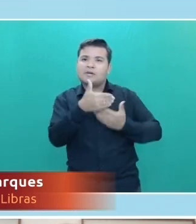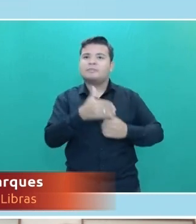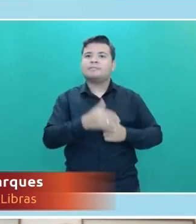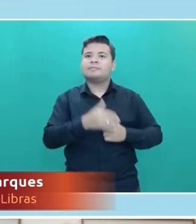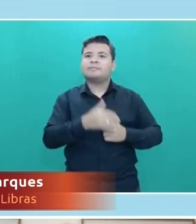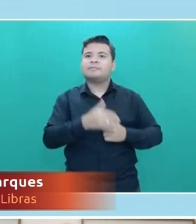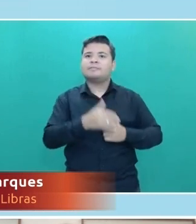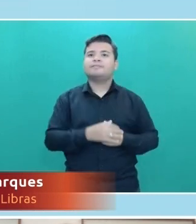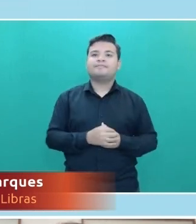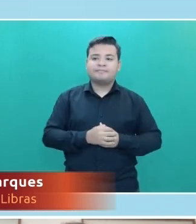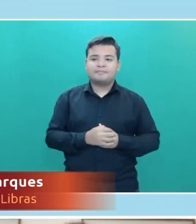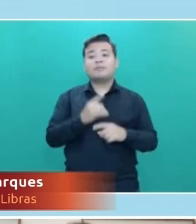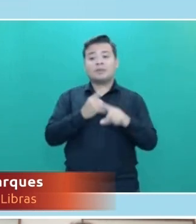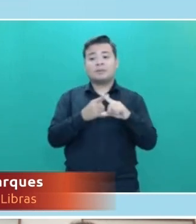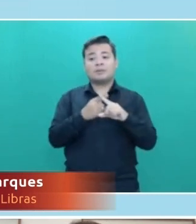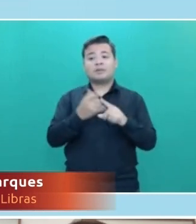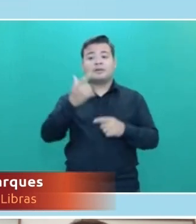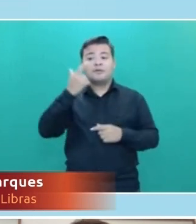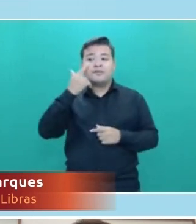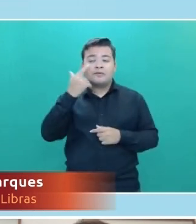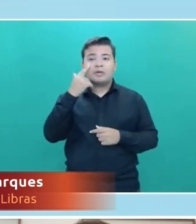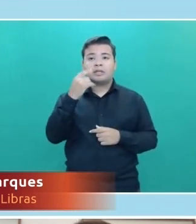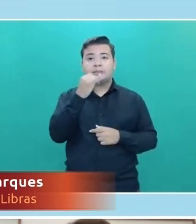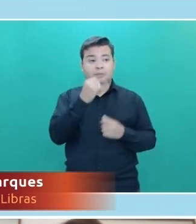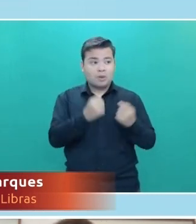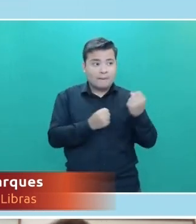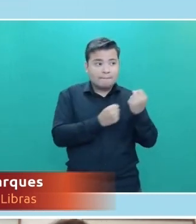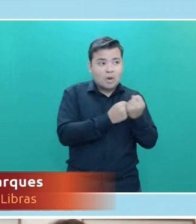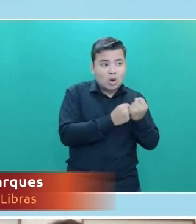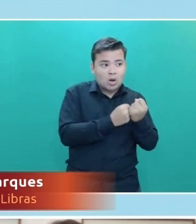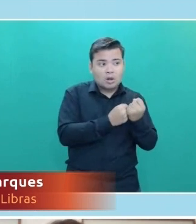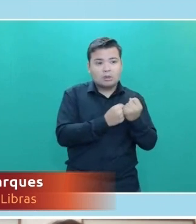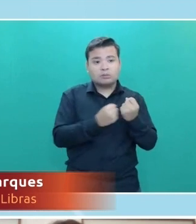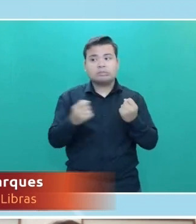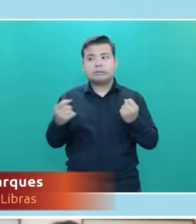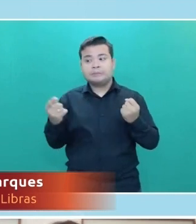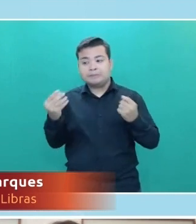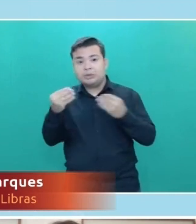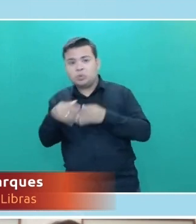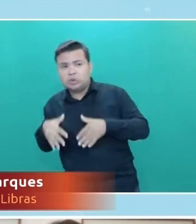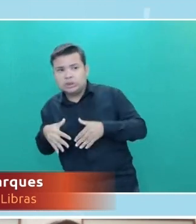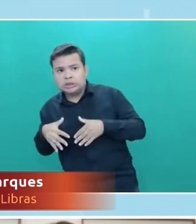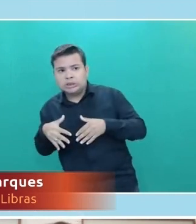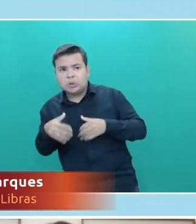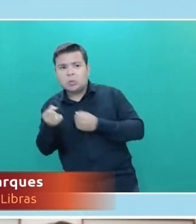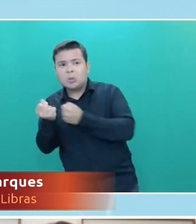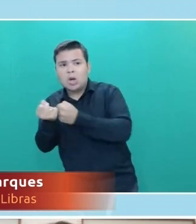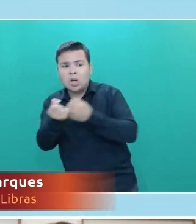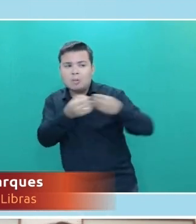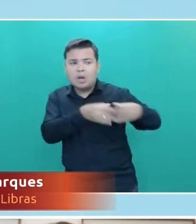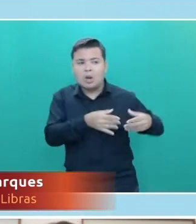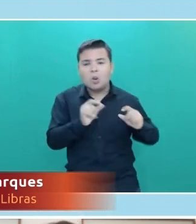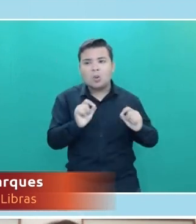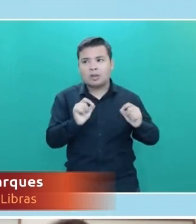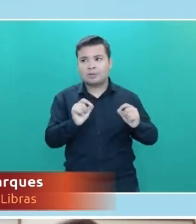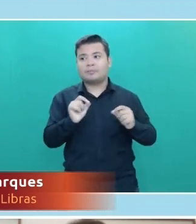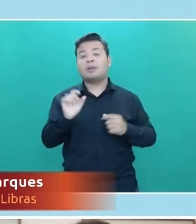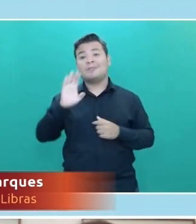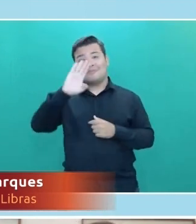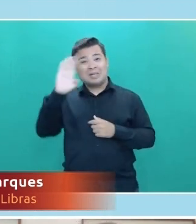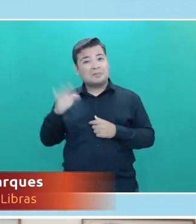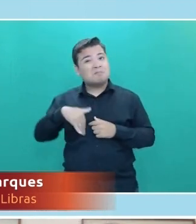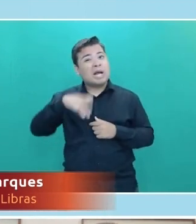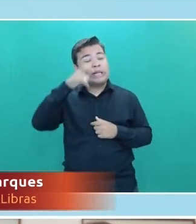que lado pode ofertar mais ao Brasil. Interessa muito mais ao Brasil a Rússia do que a Ucrânia, em